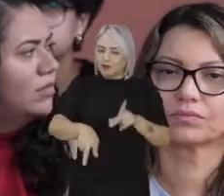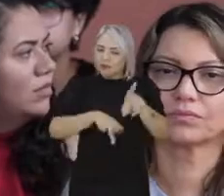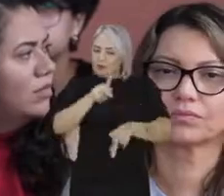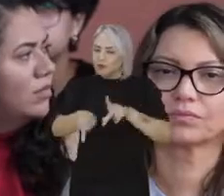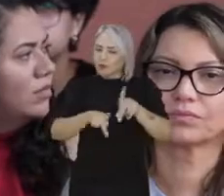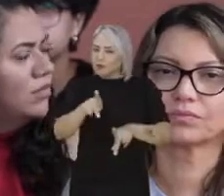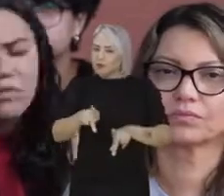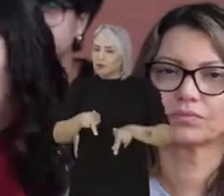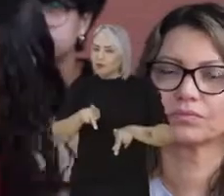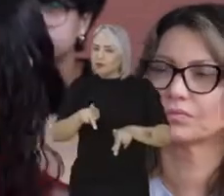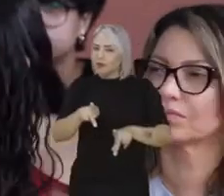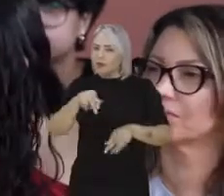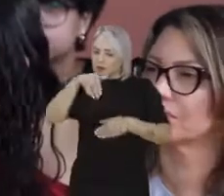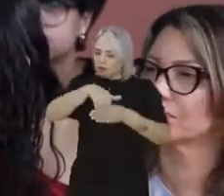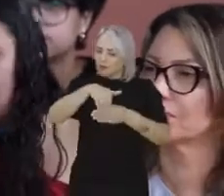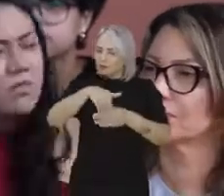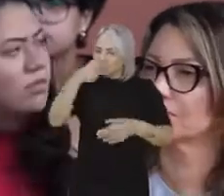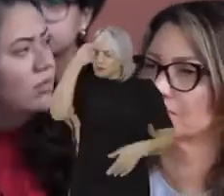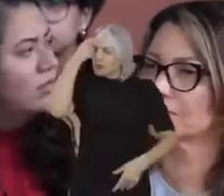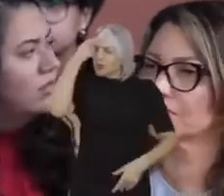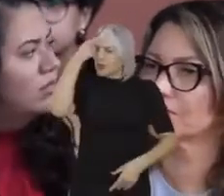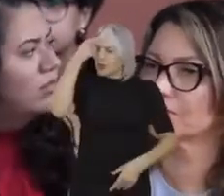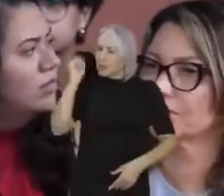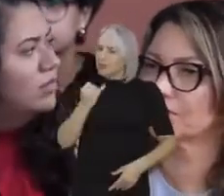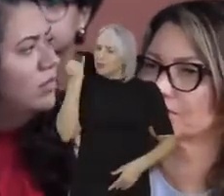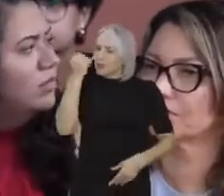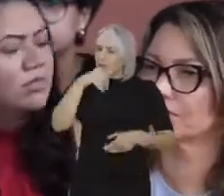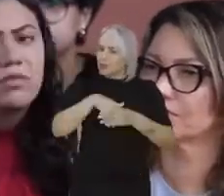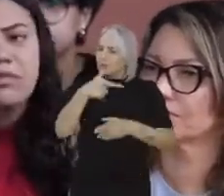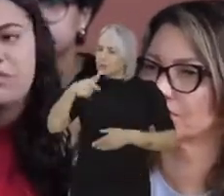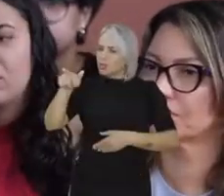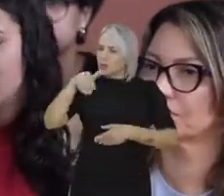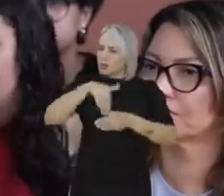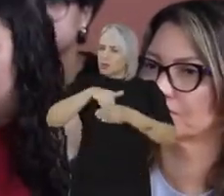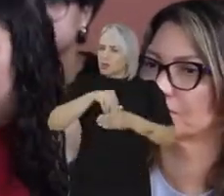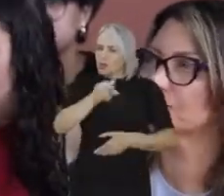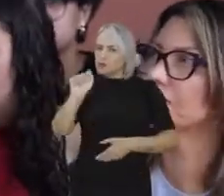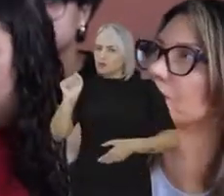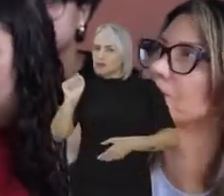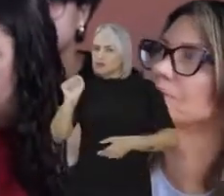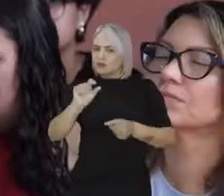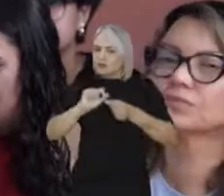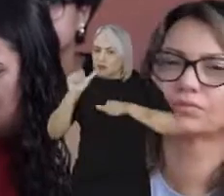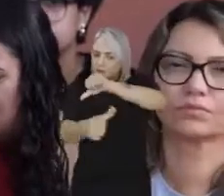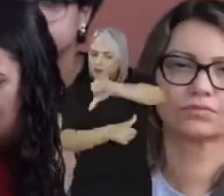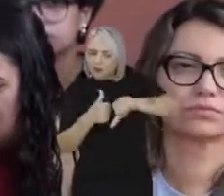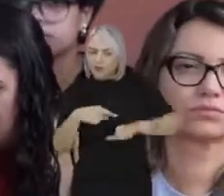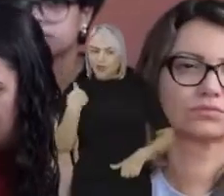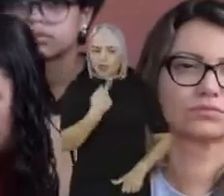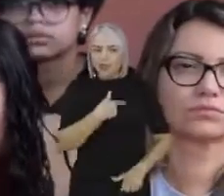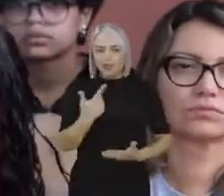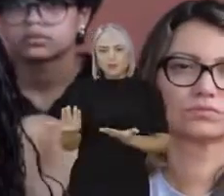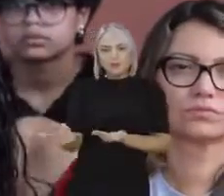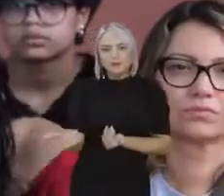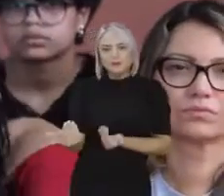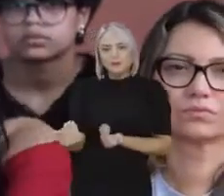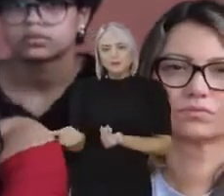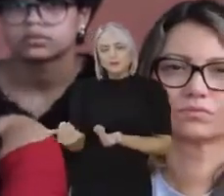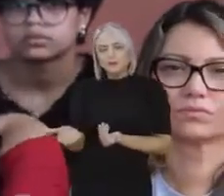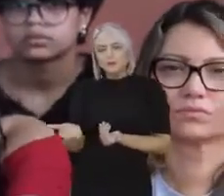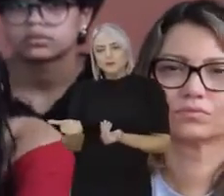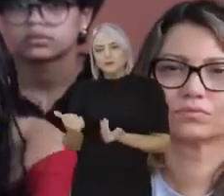mas conscientizar o povo de ir para a urna, de votar e fazer a mudança. E a nossa juventude. Por isso não tem coisa